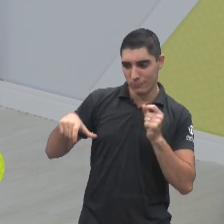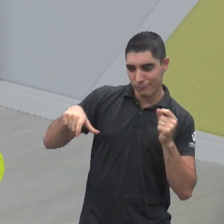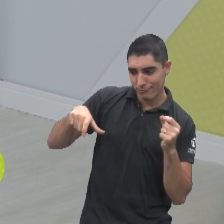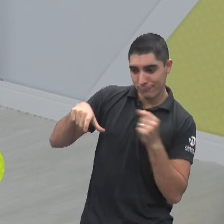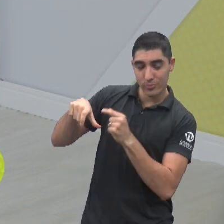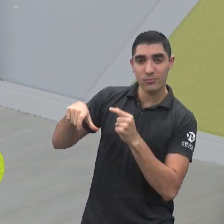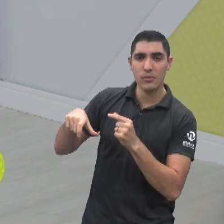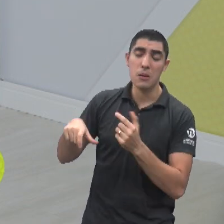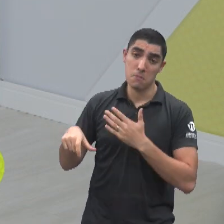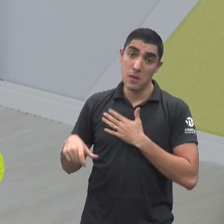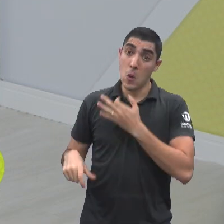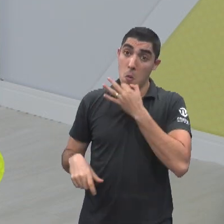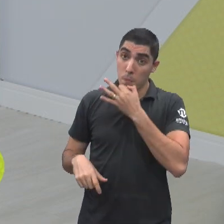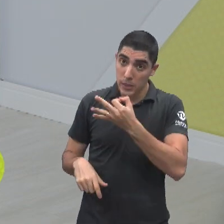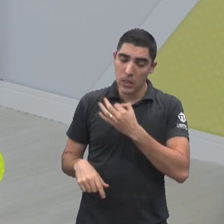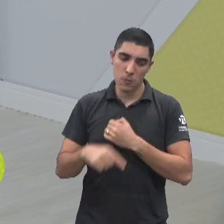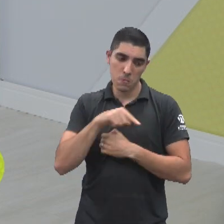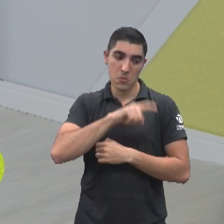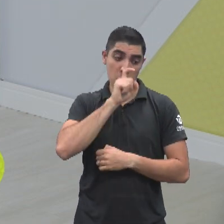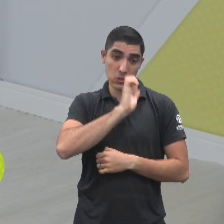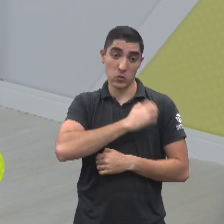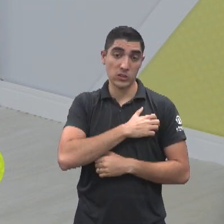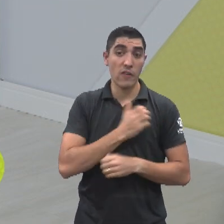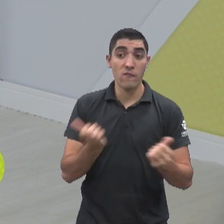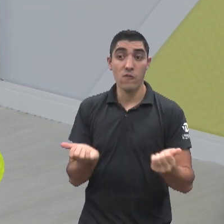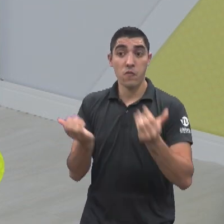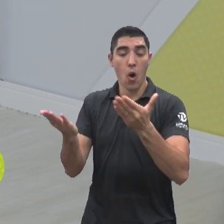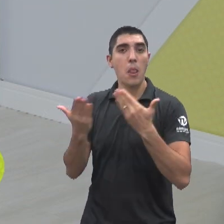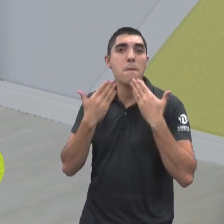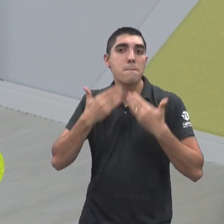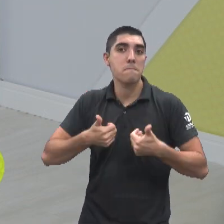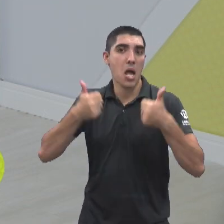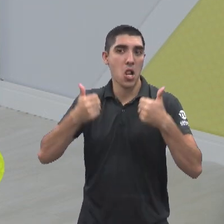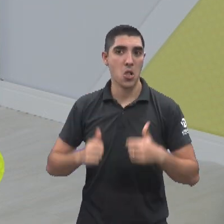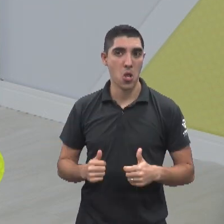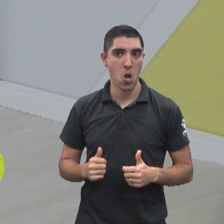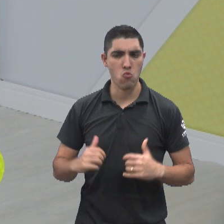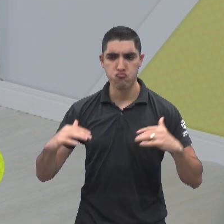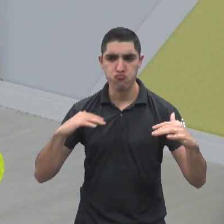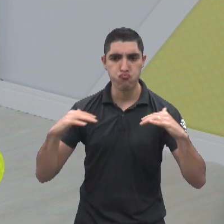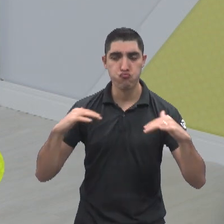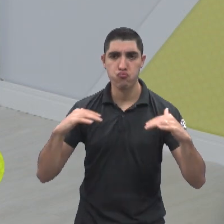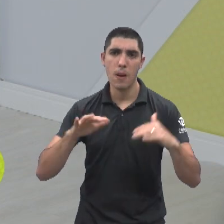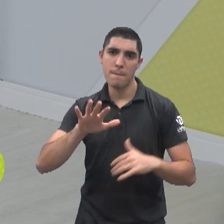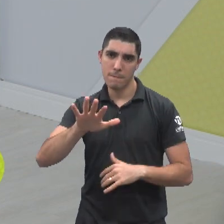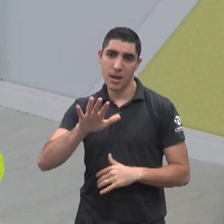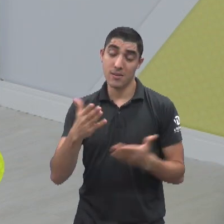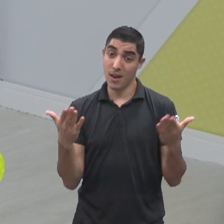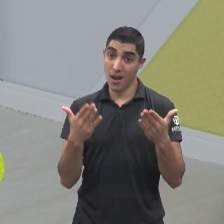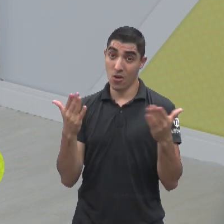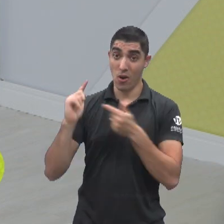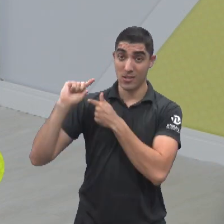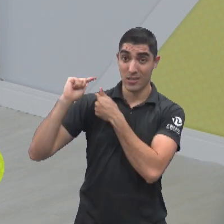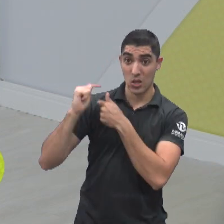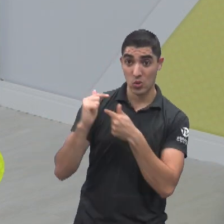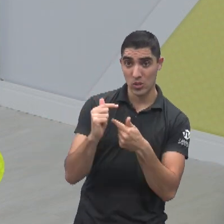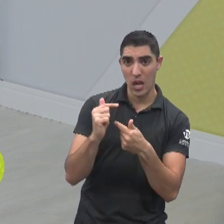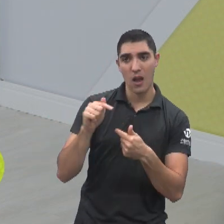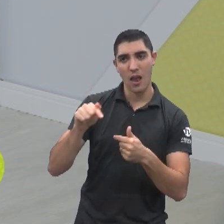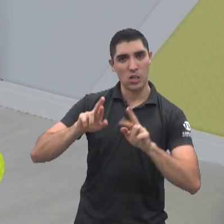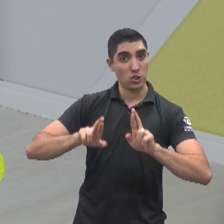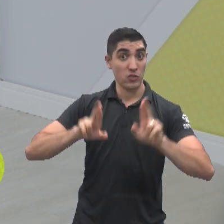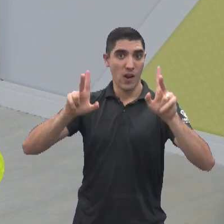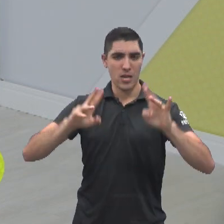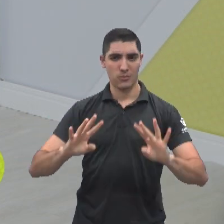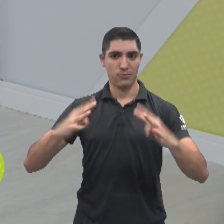José vem jogando melhor fora de casa do que em casa. Mas claro que tem que ponderar também que agora é um clássico, é um jogo de mata-mata, você tem que ter mais